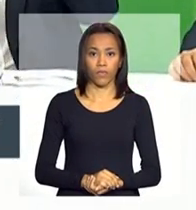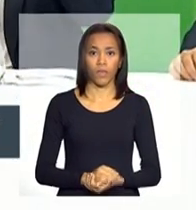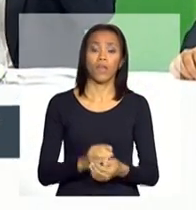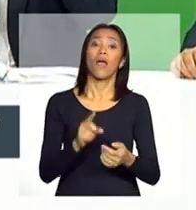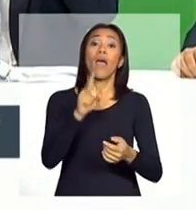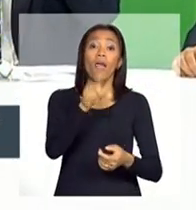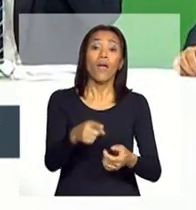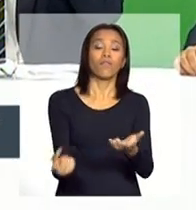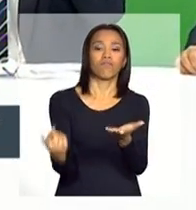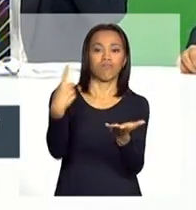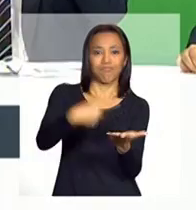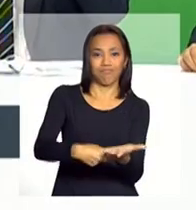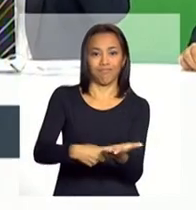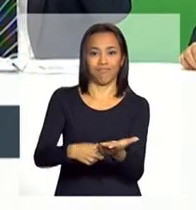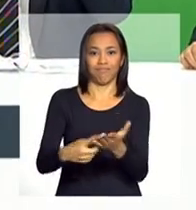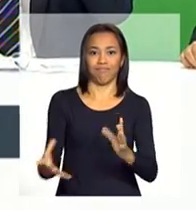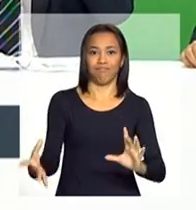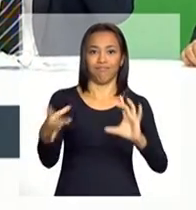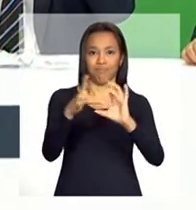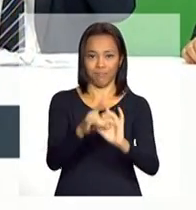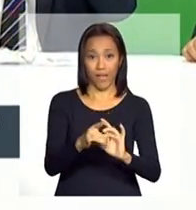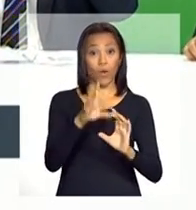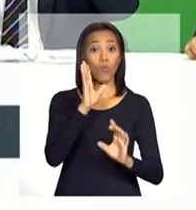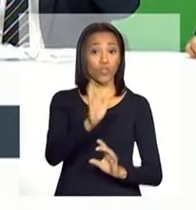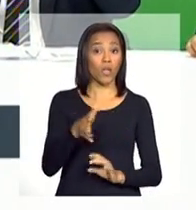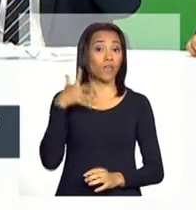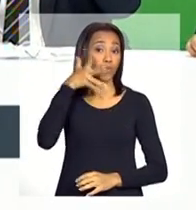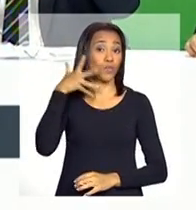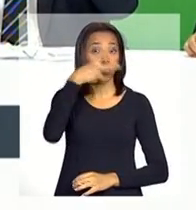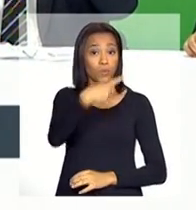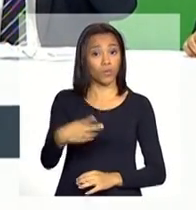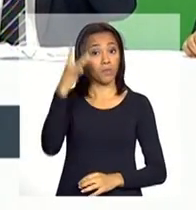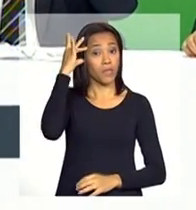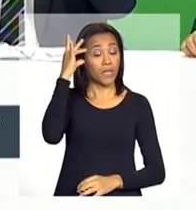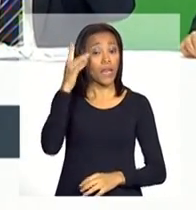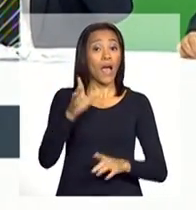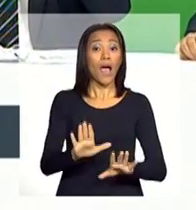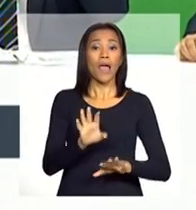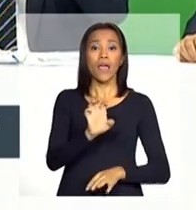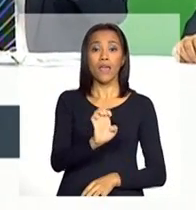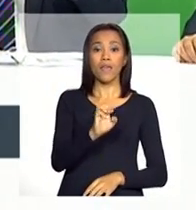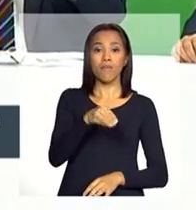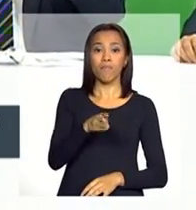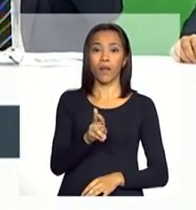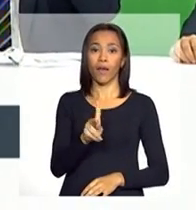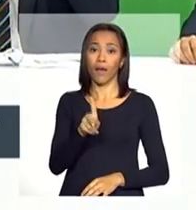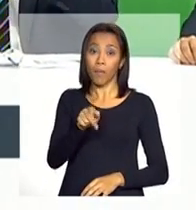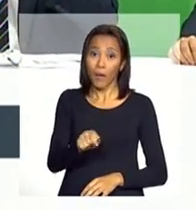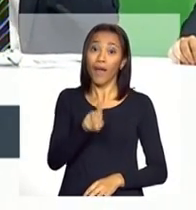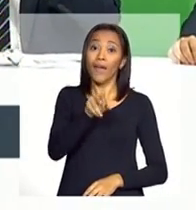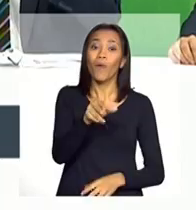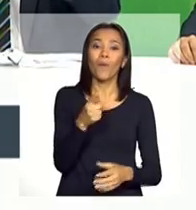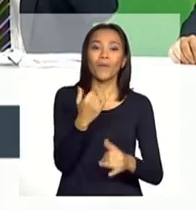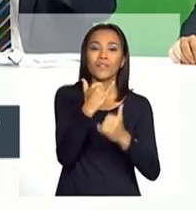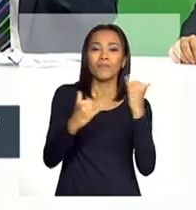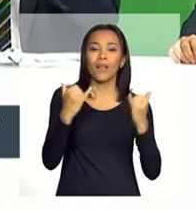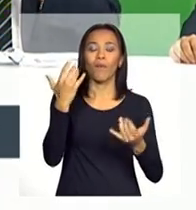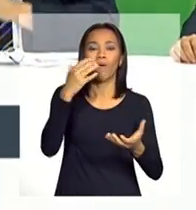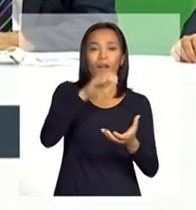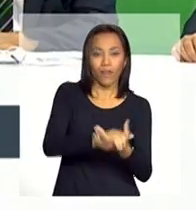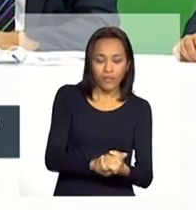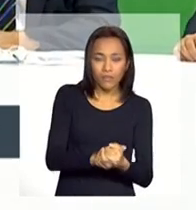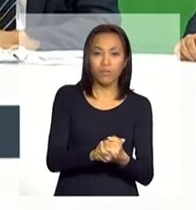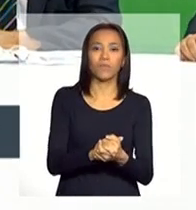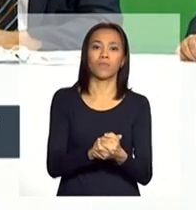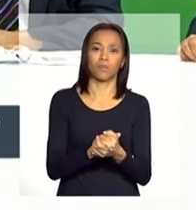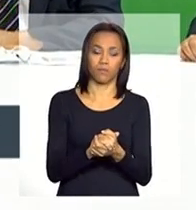é aliança é como disse a presidenta a Embrapa vai PR um local onde vai promover o casamento entre a